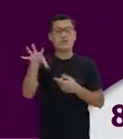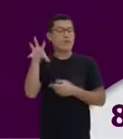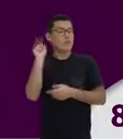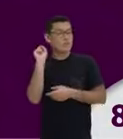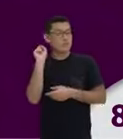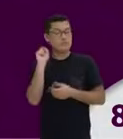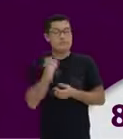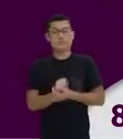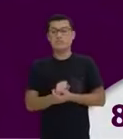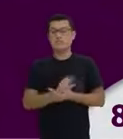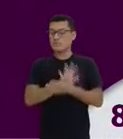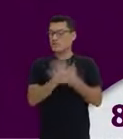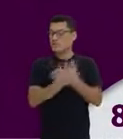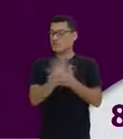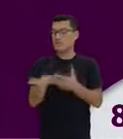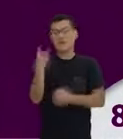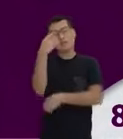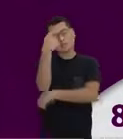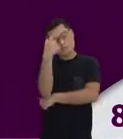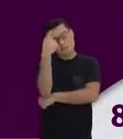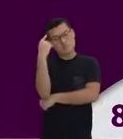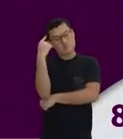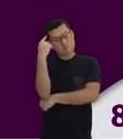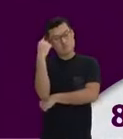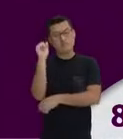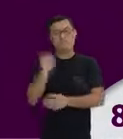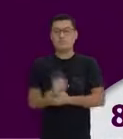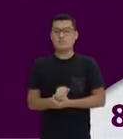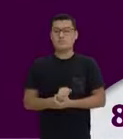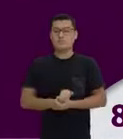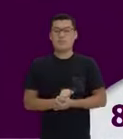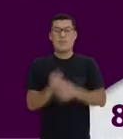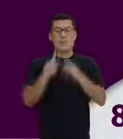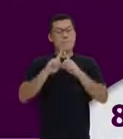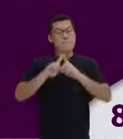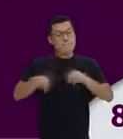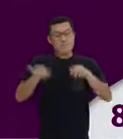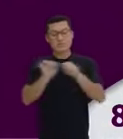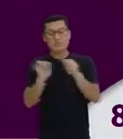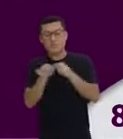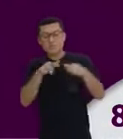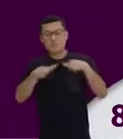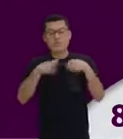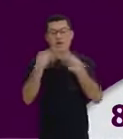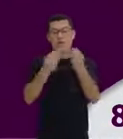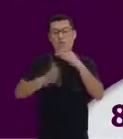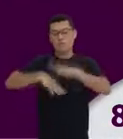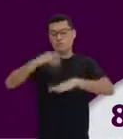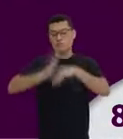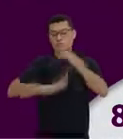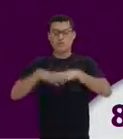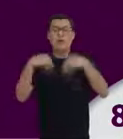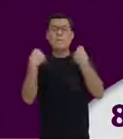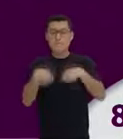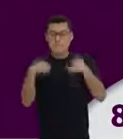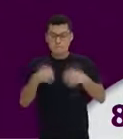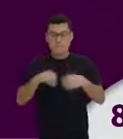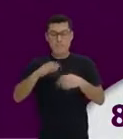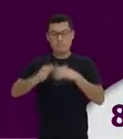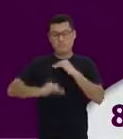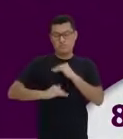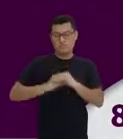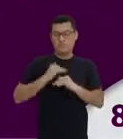escuta sem reflexão tá então para exercer a música como profissão eu preciso